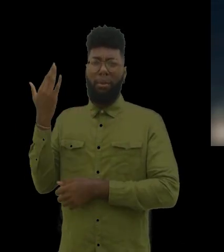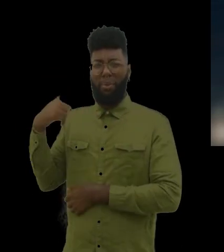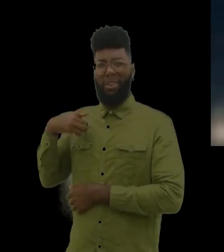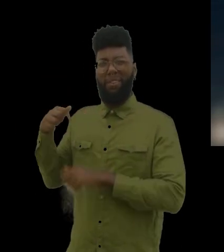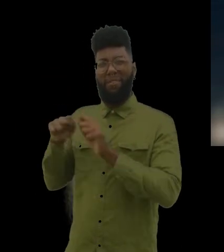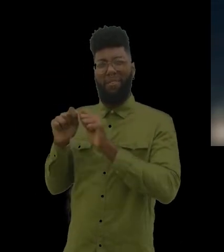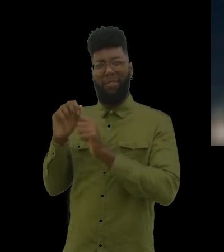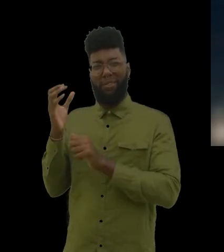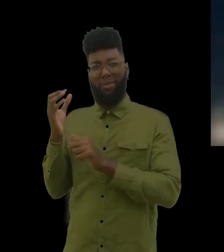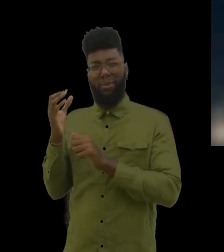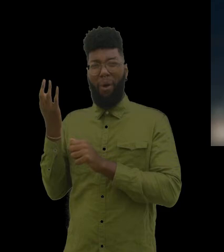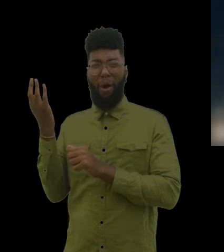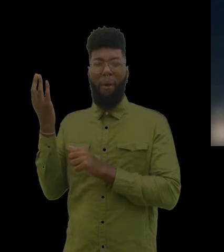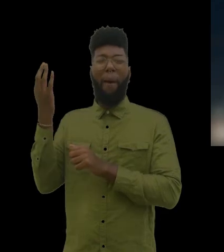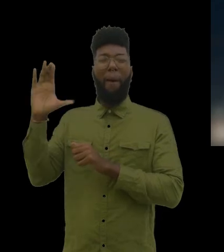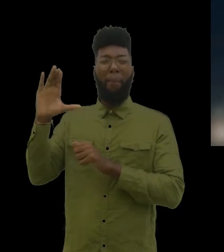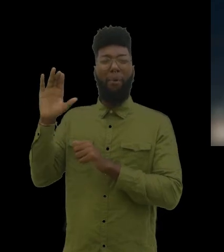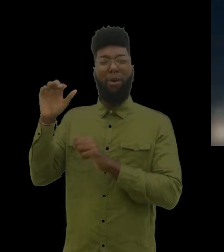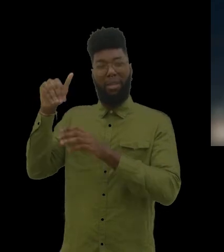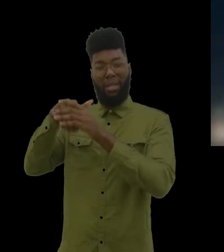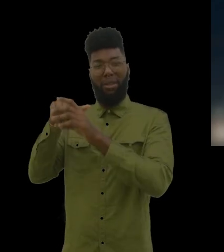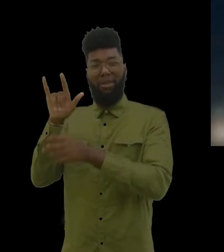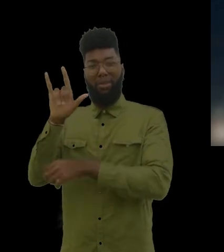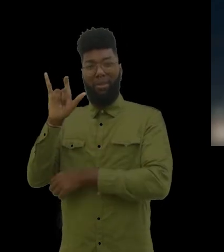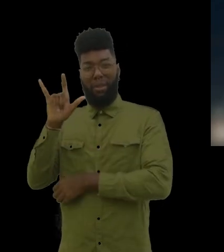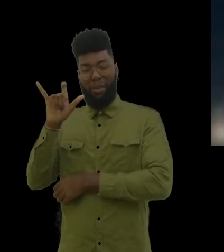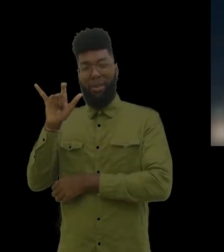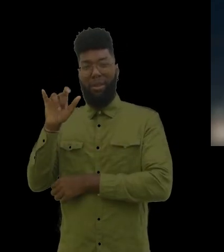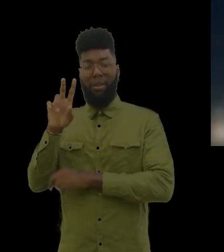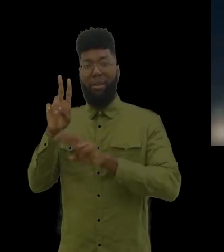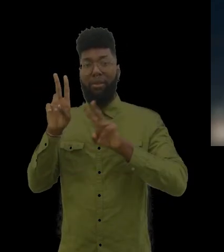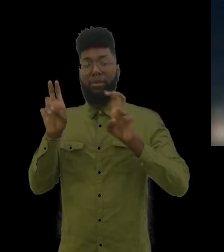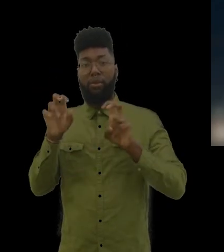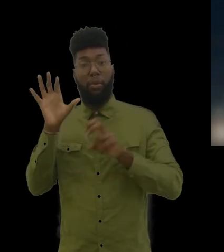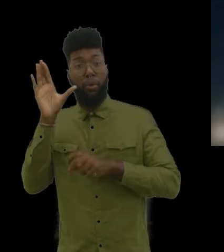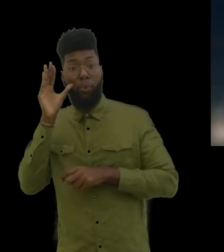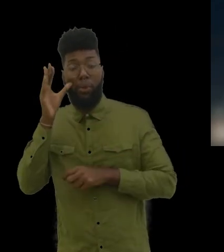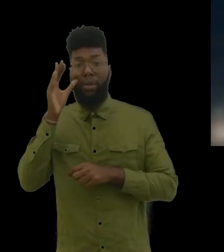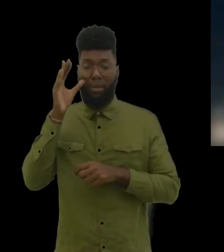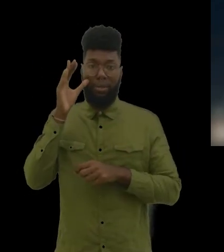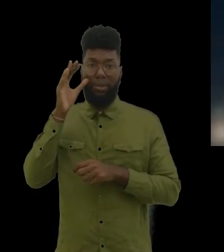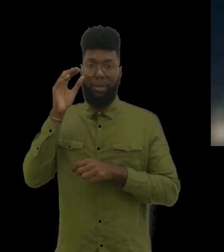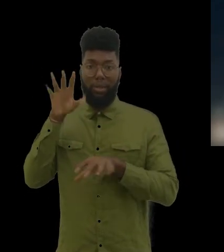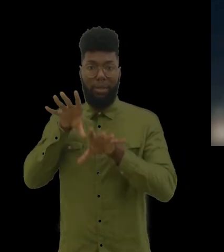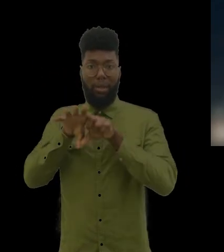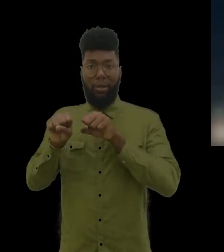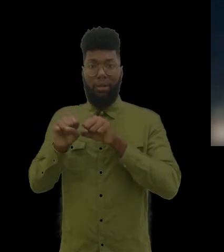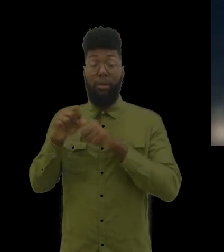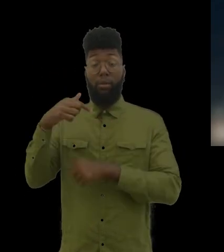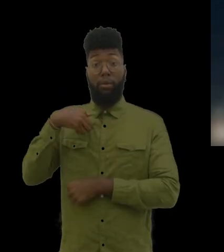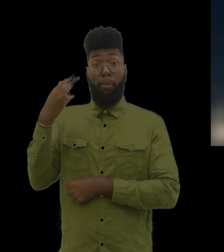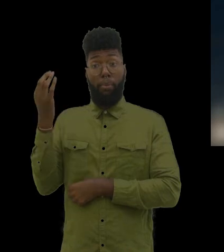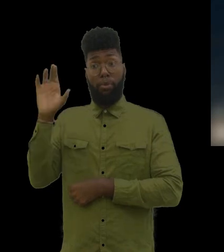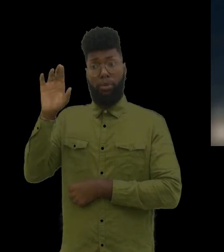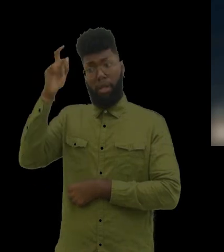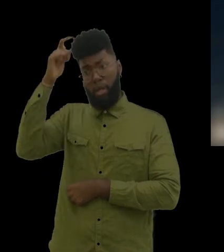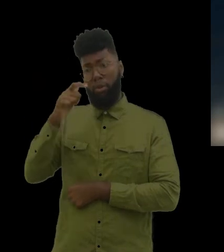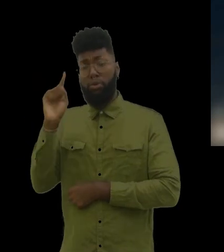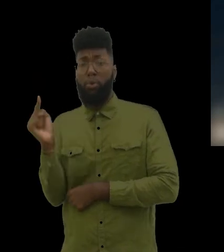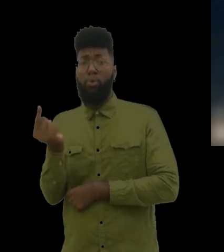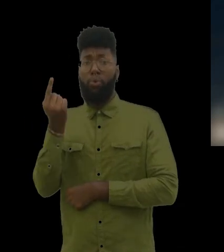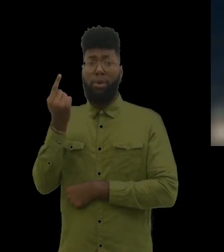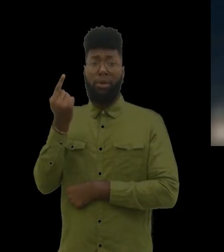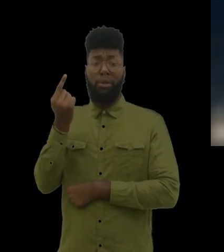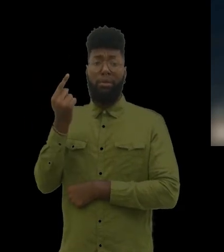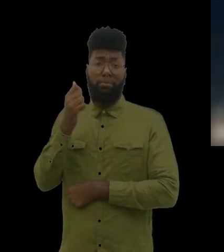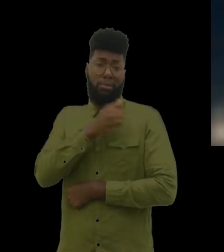era para botar curiosidades, assim, sobre a graduação. E quando eu coloquei que eu era a única aluna negra, as pessoas ficaram, pois é verdade. Então, às